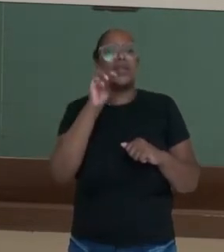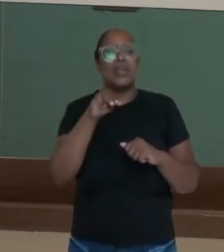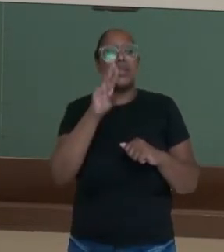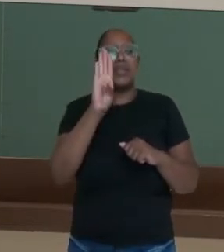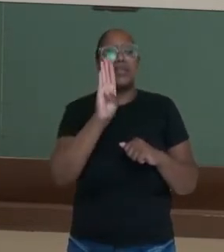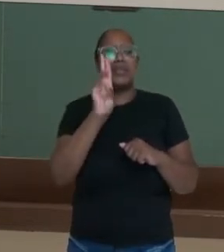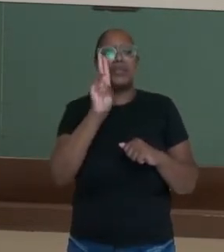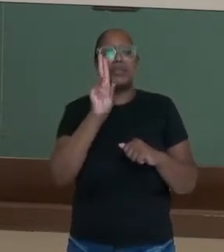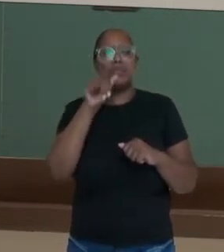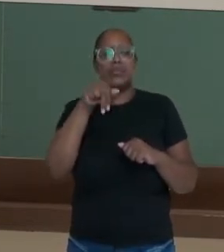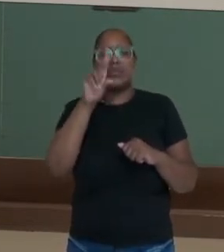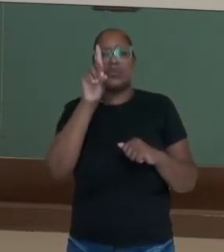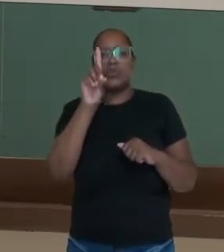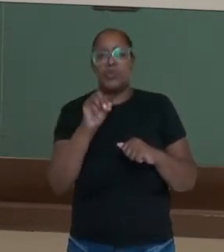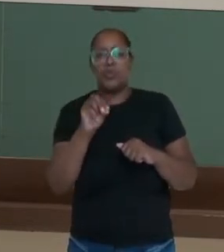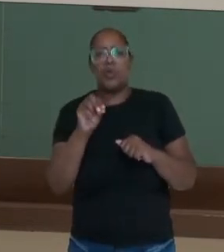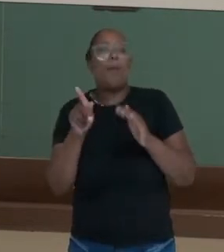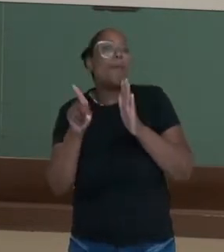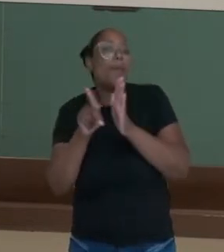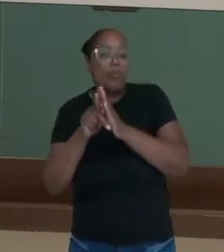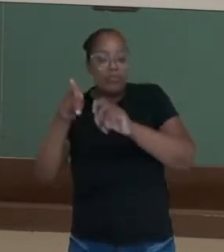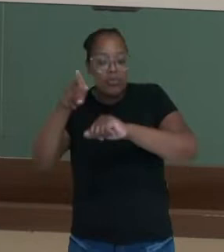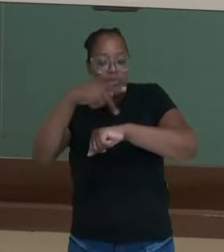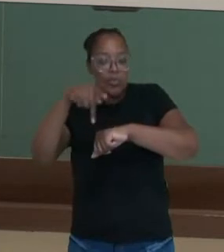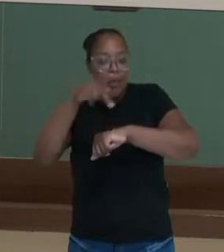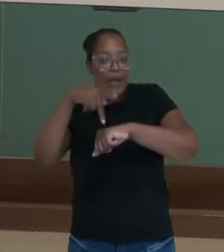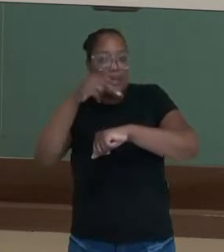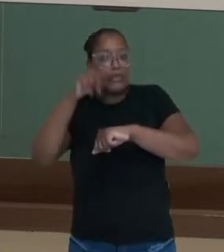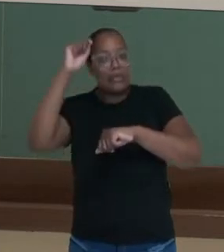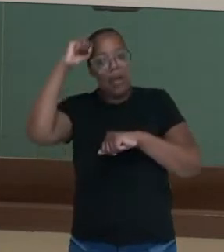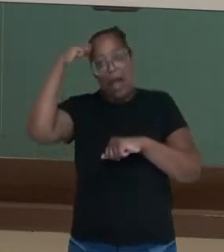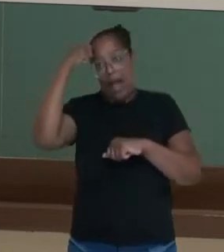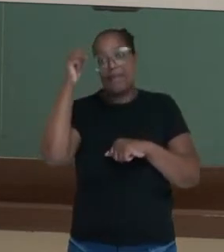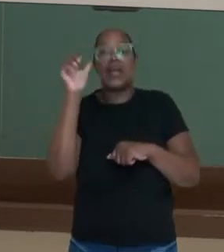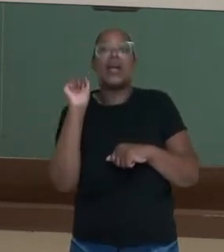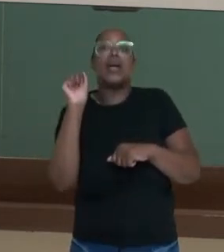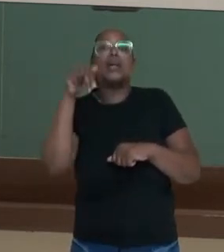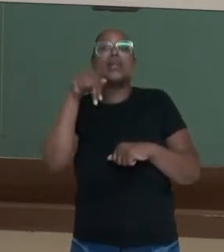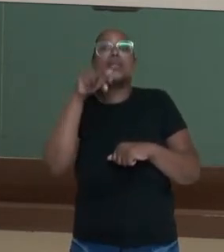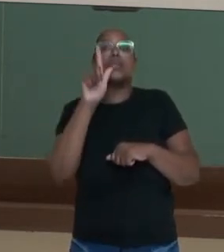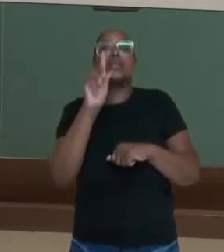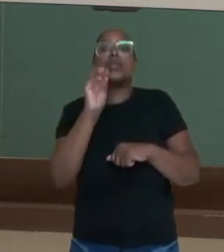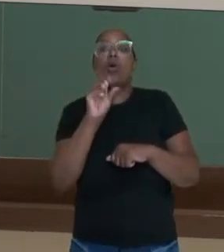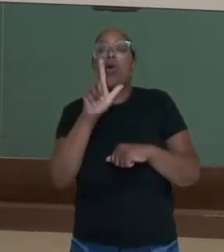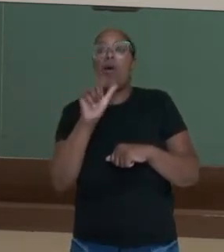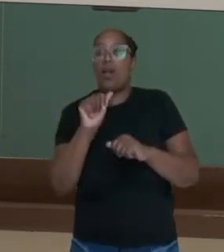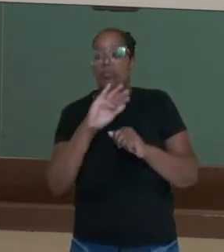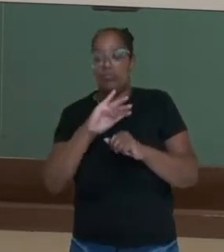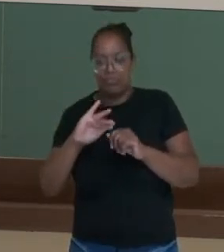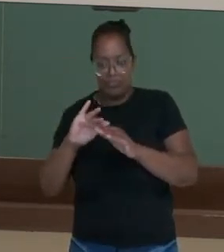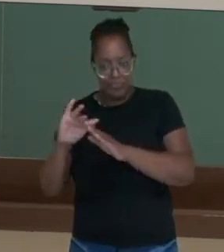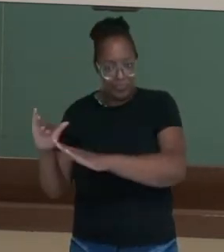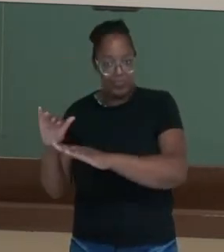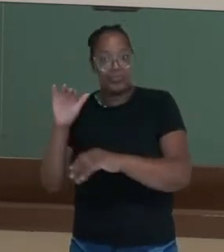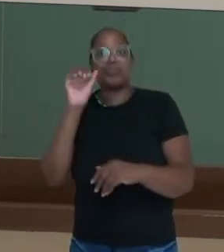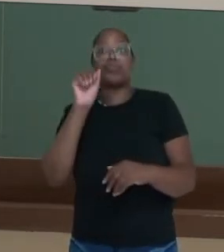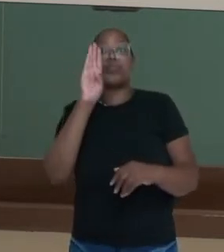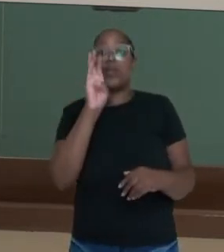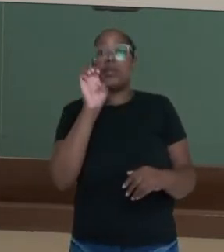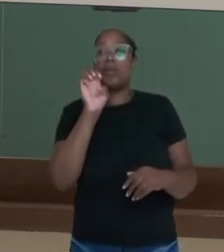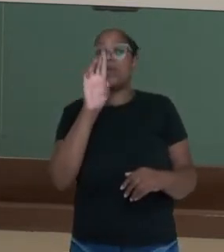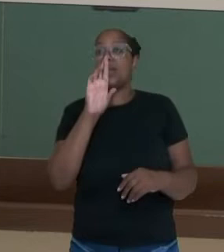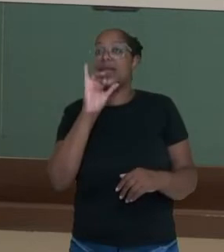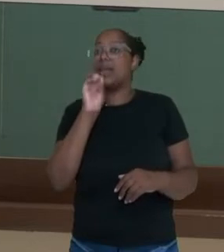angolano, né? Originário de Angola, tá? Então, o berimbau vem para o Brasil, né?